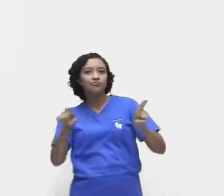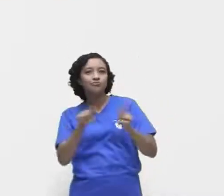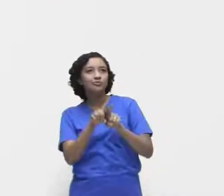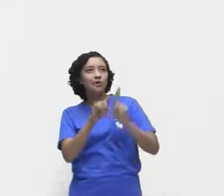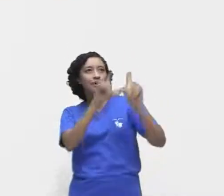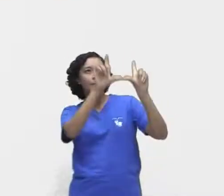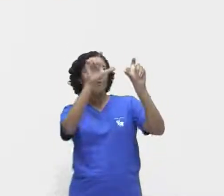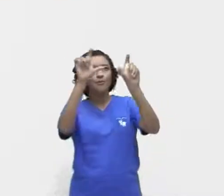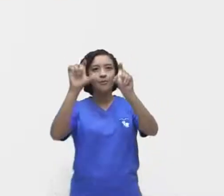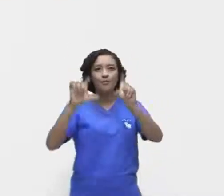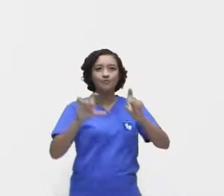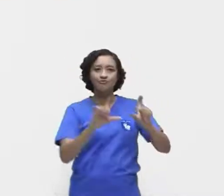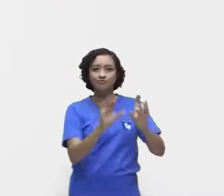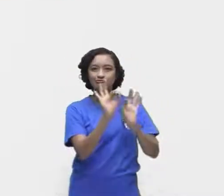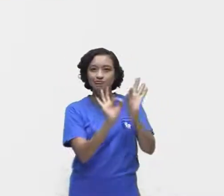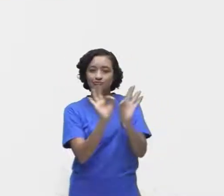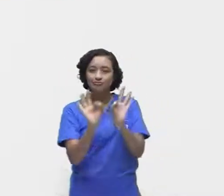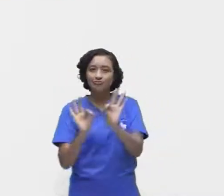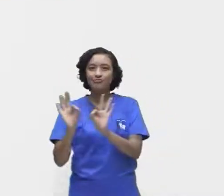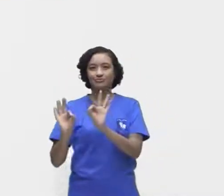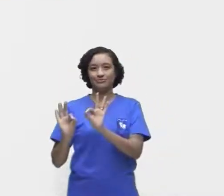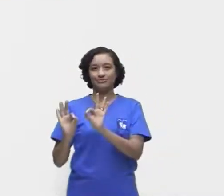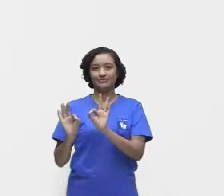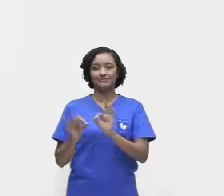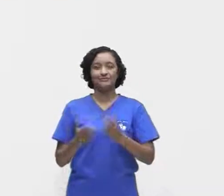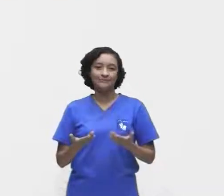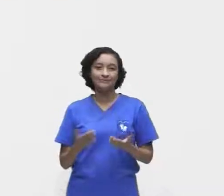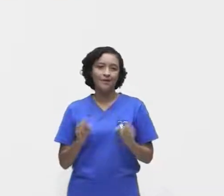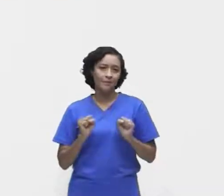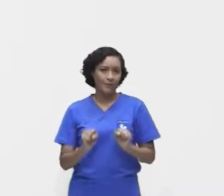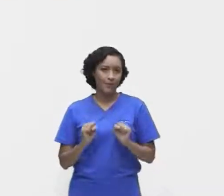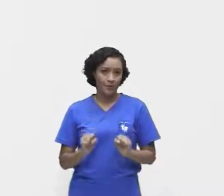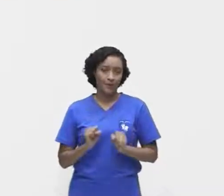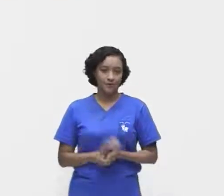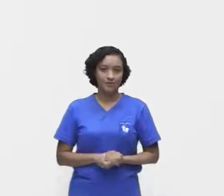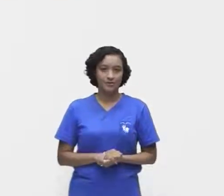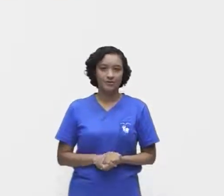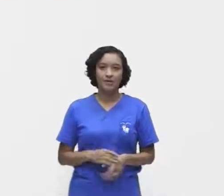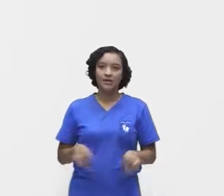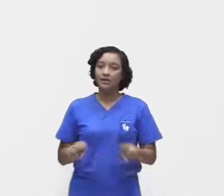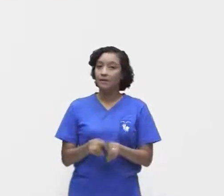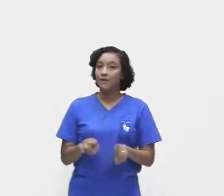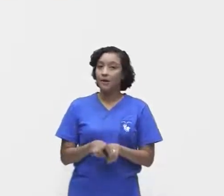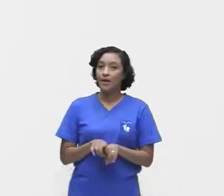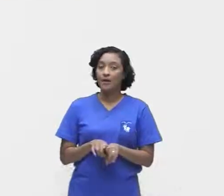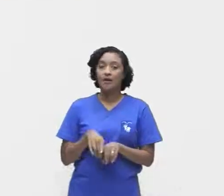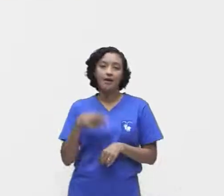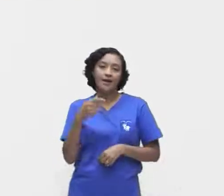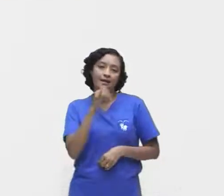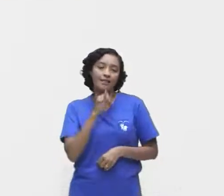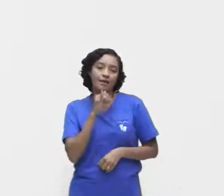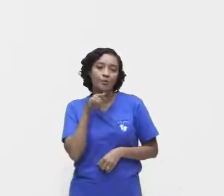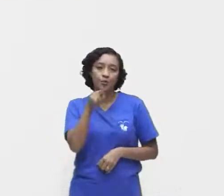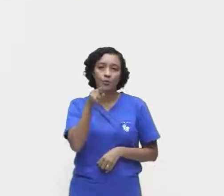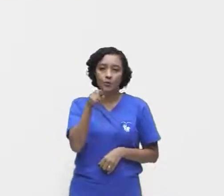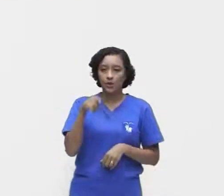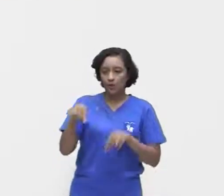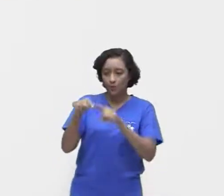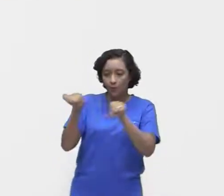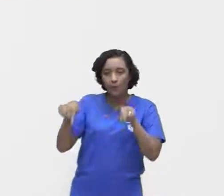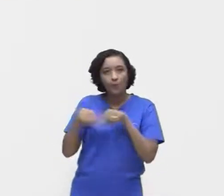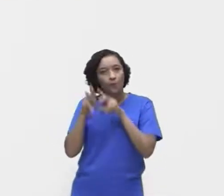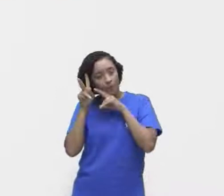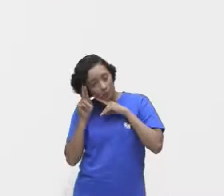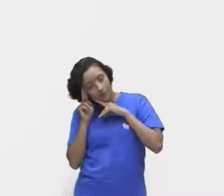podem até registrar isso no quarto de vocês, com fotos, escrevendo